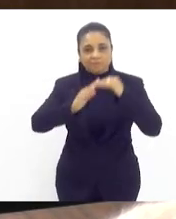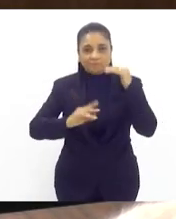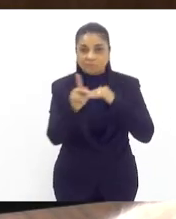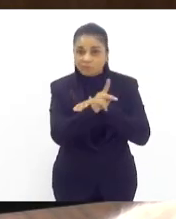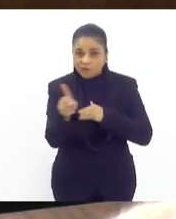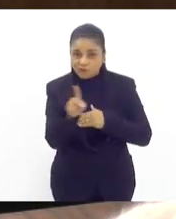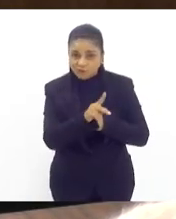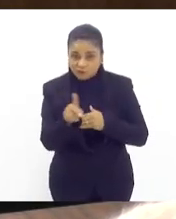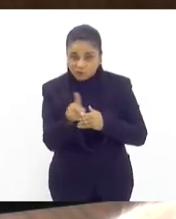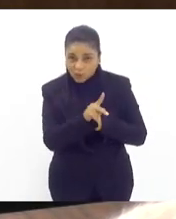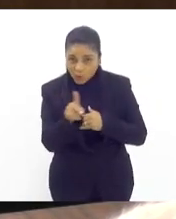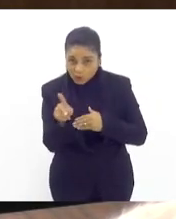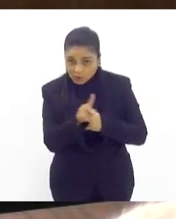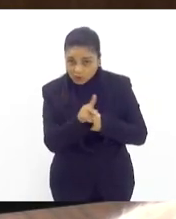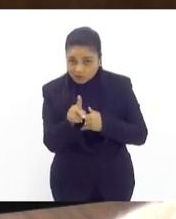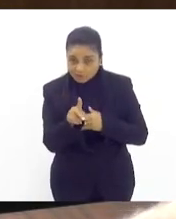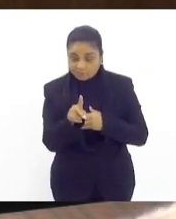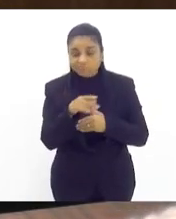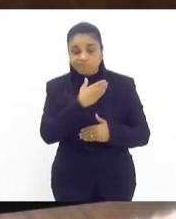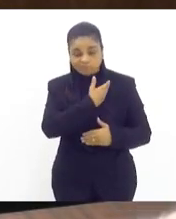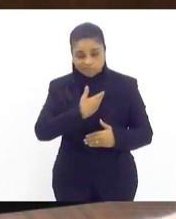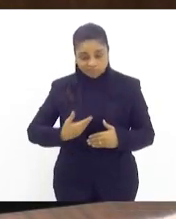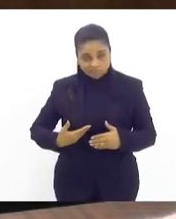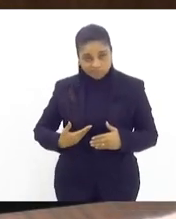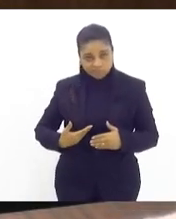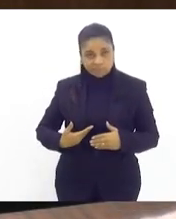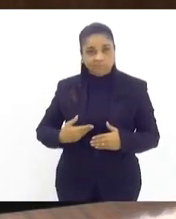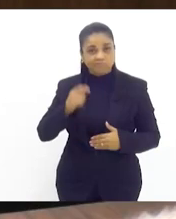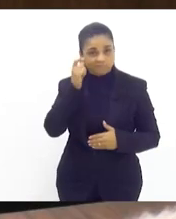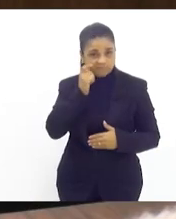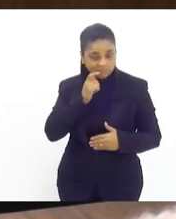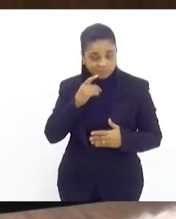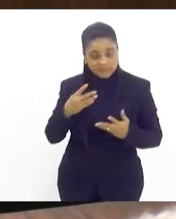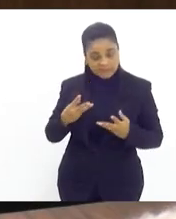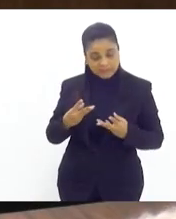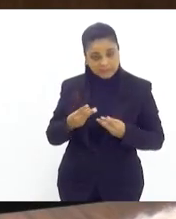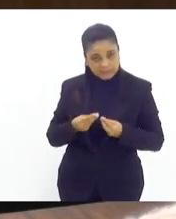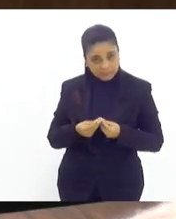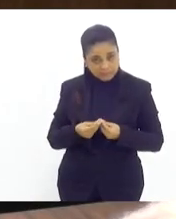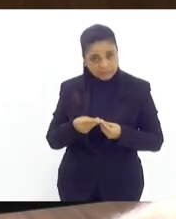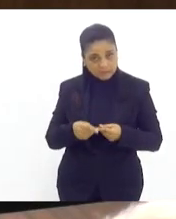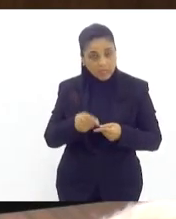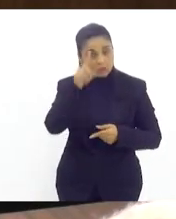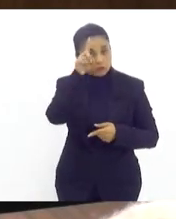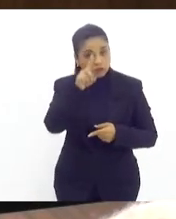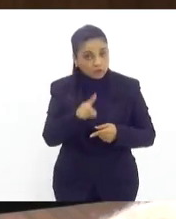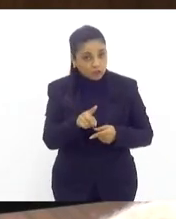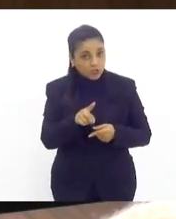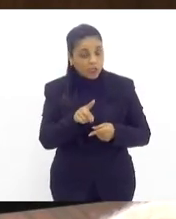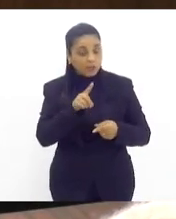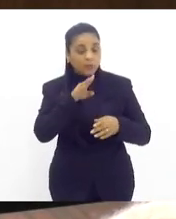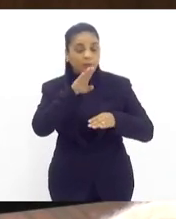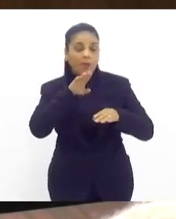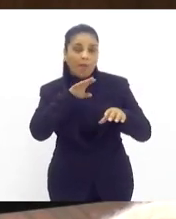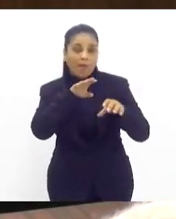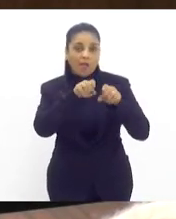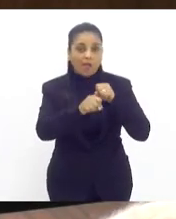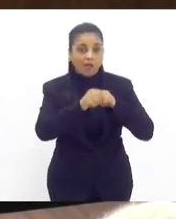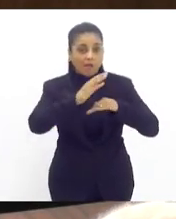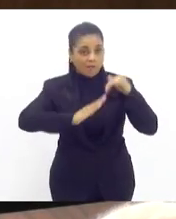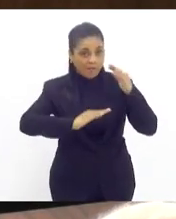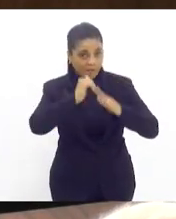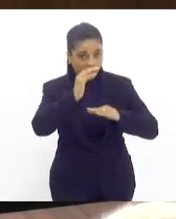professores que o governador possa se sensibilizar que esse direito de se aprimorar profissionalmente quem é um direito